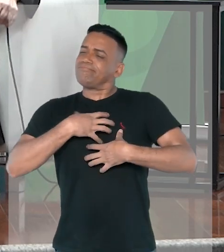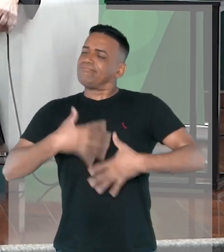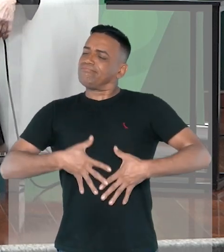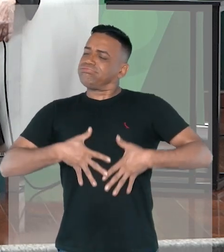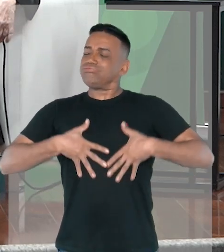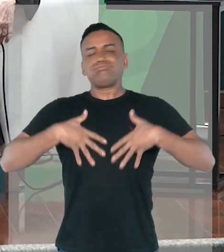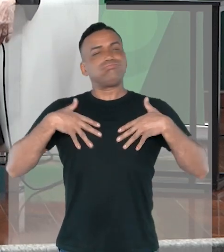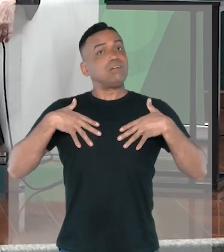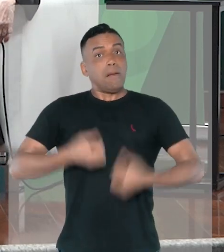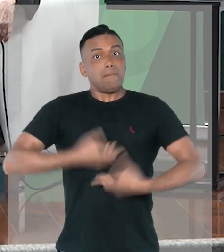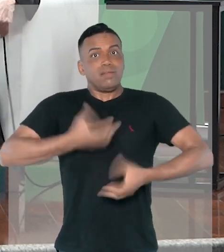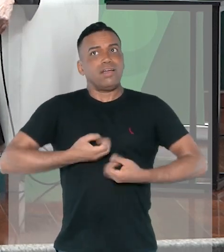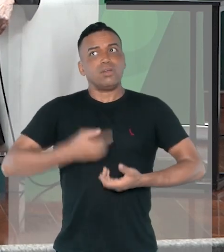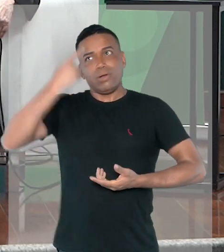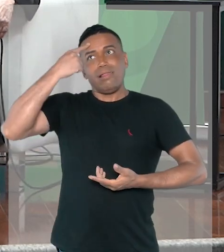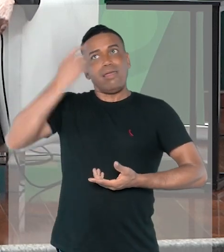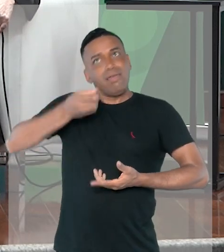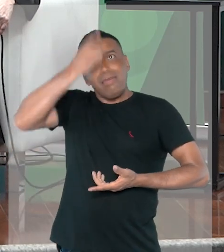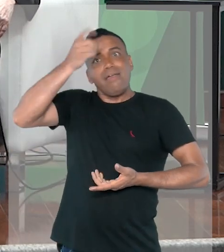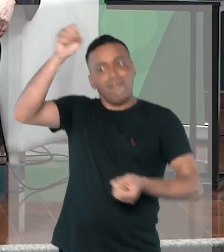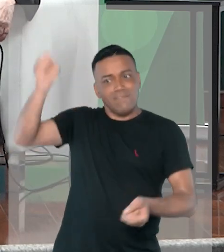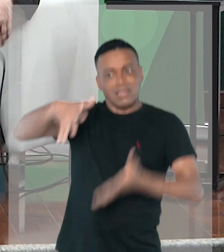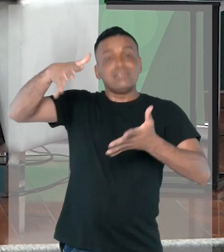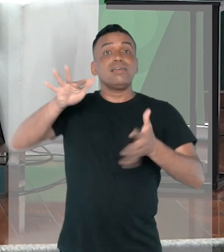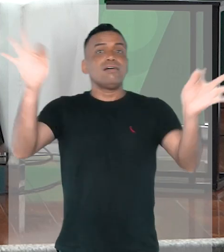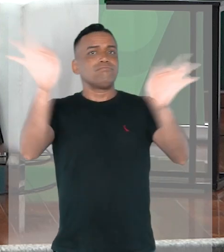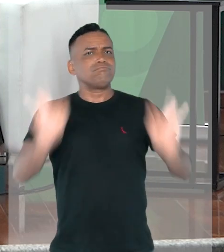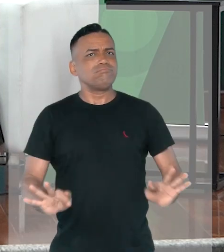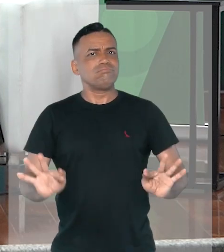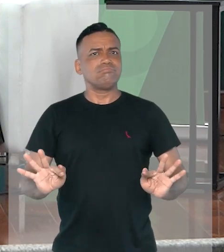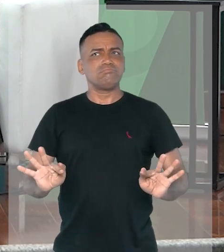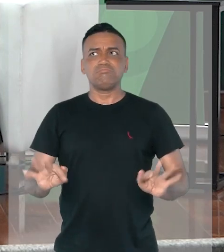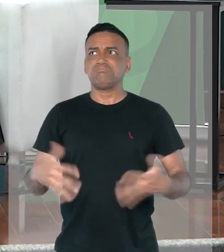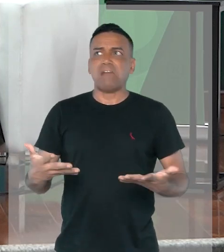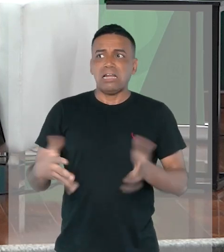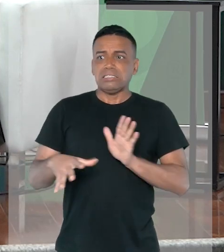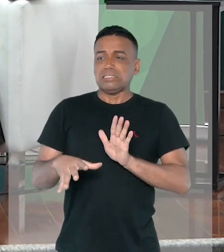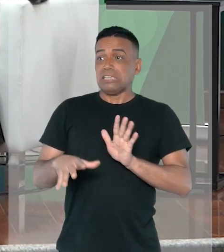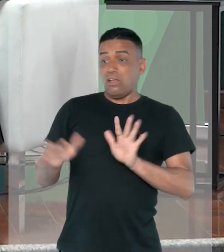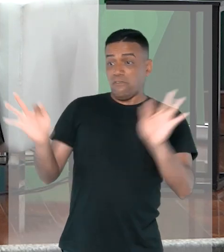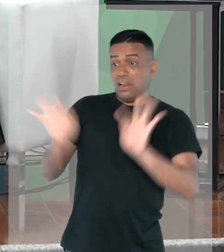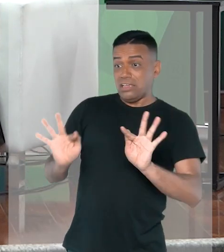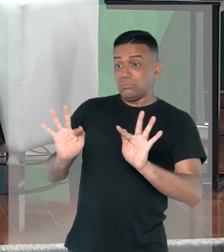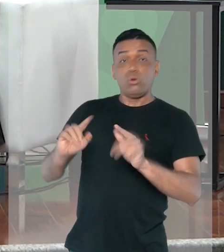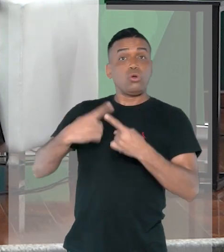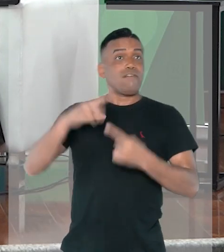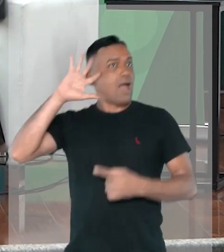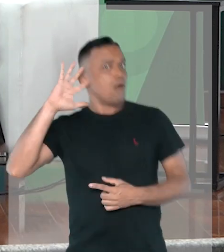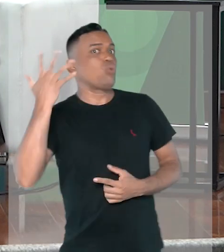ele se manifesta? Porque a gente cria uma fantasia sobre felicidade, né? Como se uma coisa etérea, você é feliz quando isso